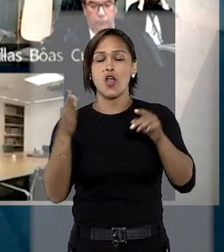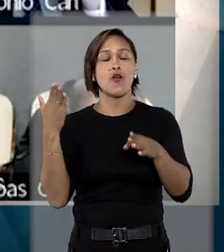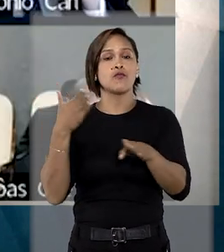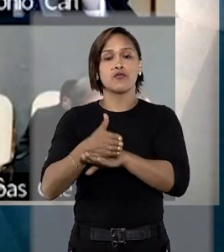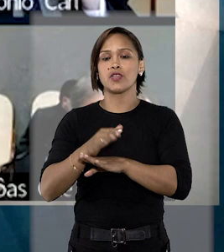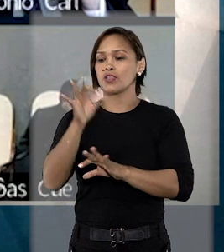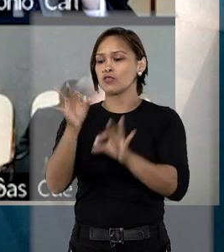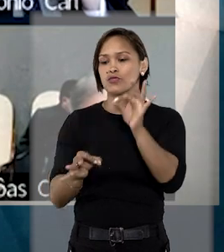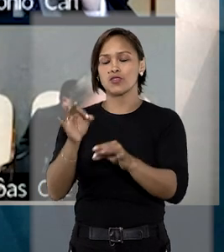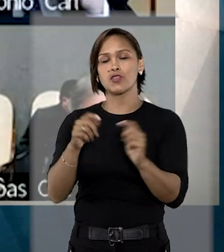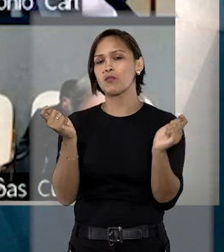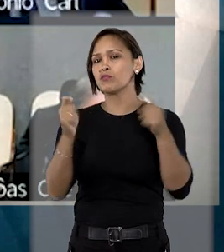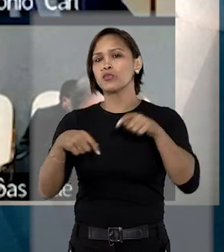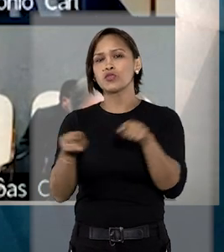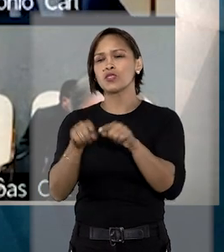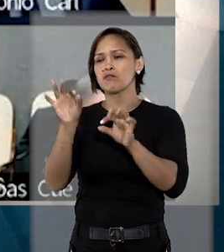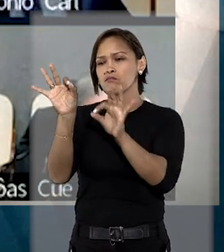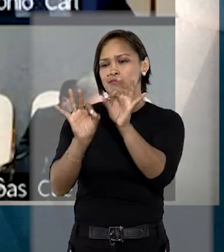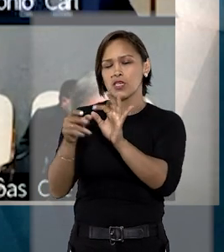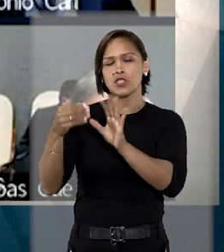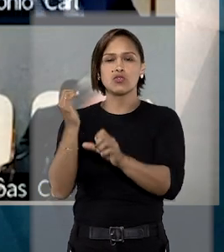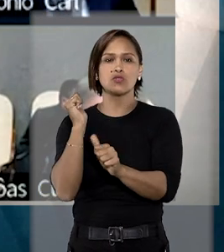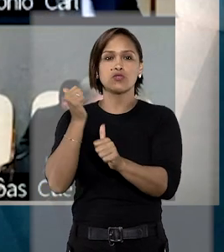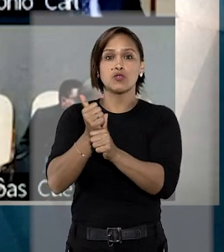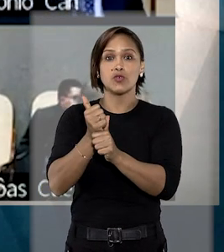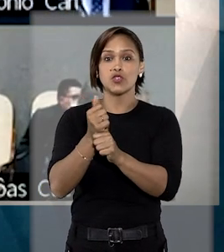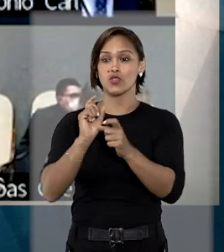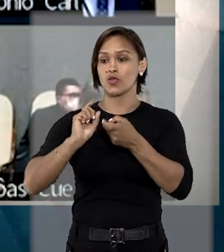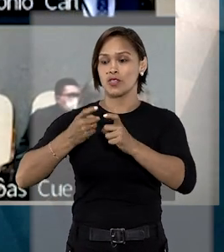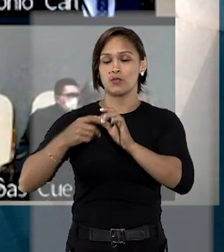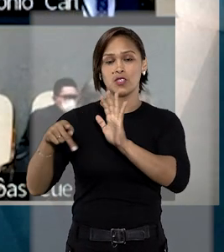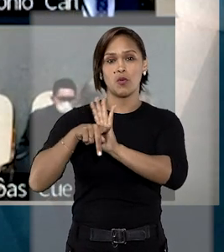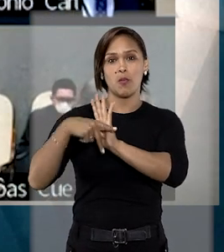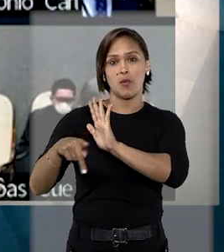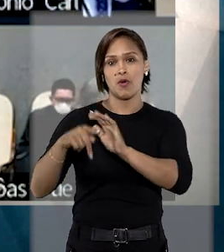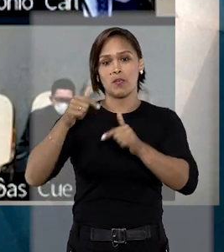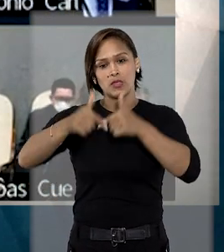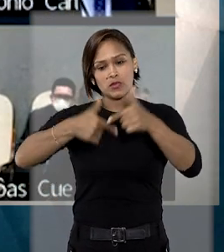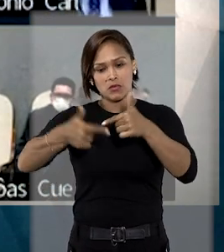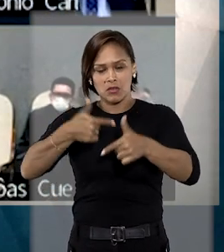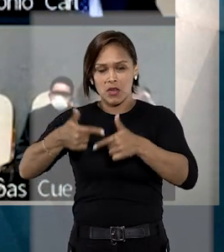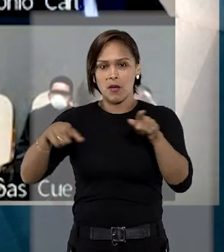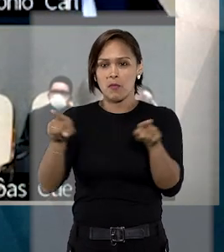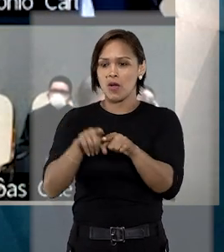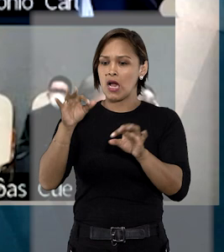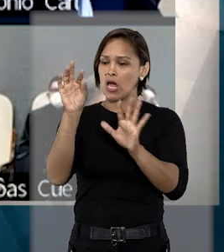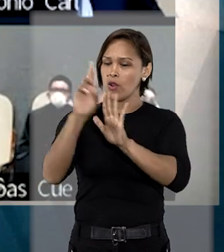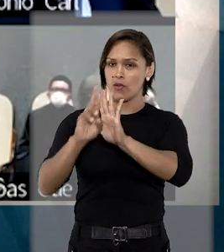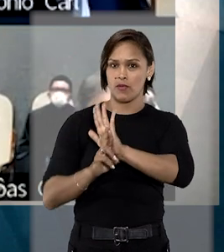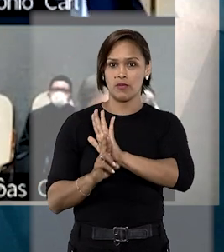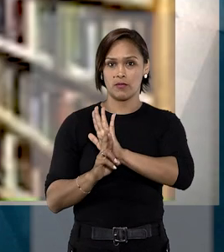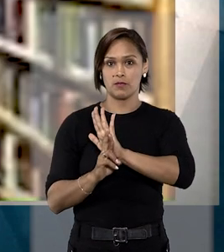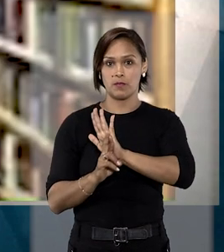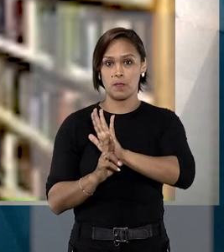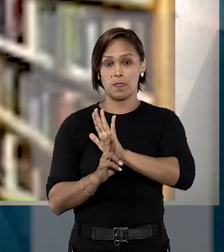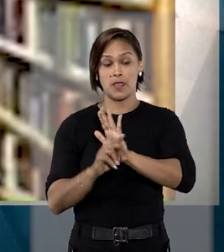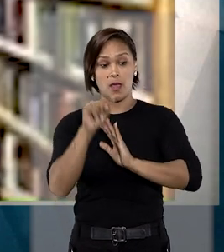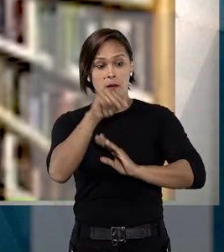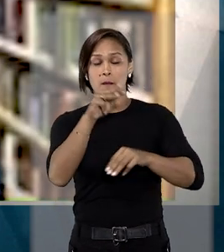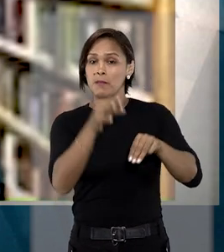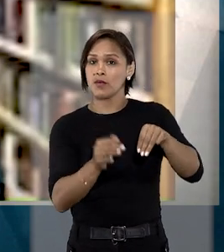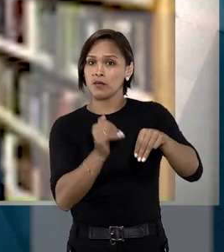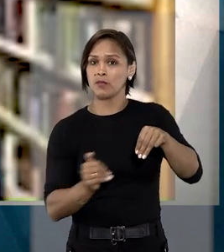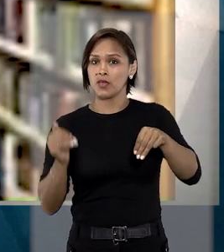judiciário, de forma discricionária, substituir a administração no exercício de sua função regulatória. Para o